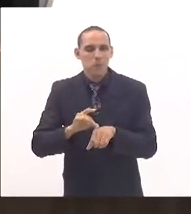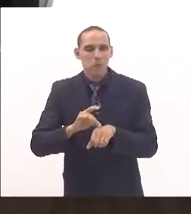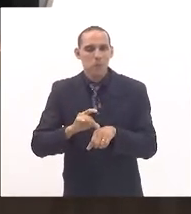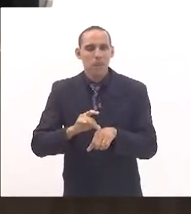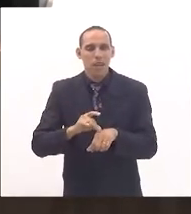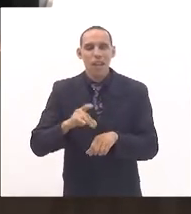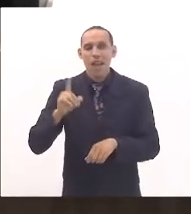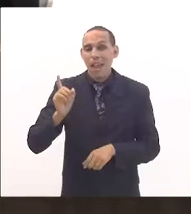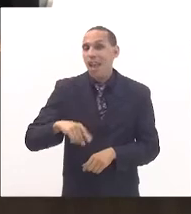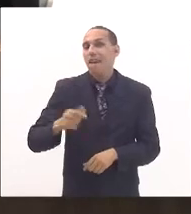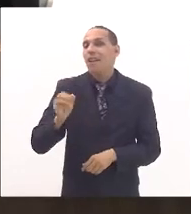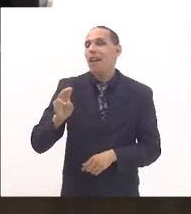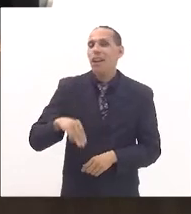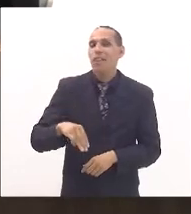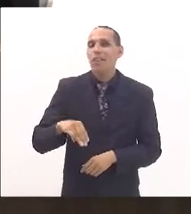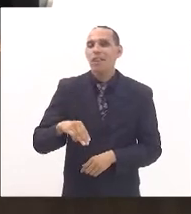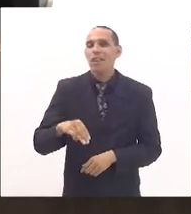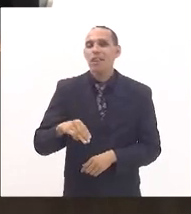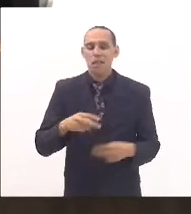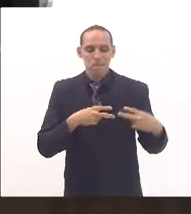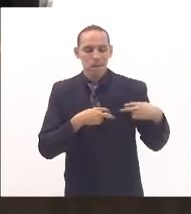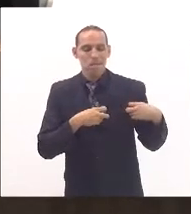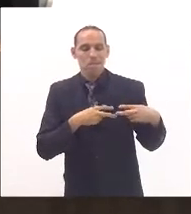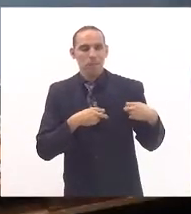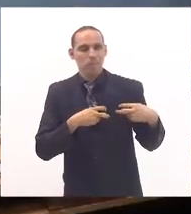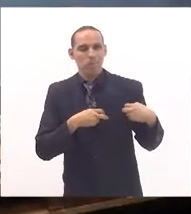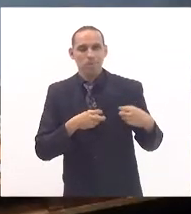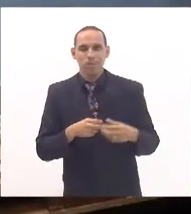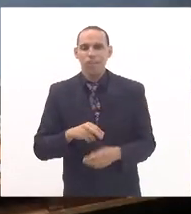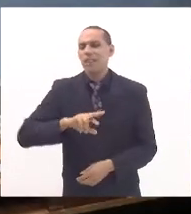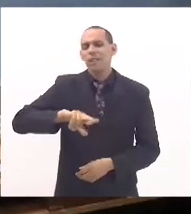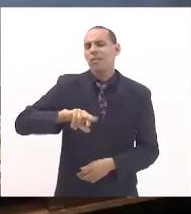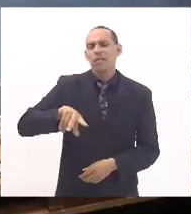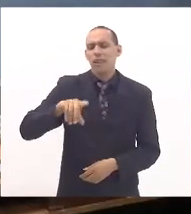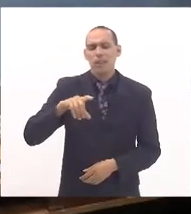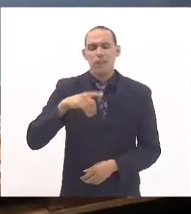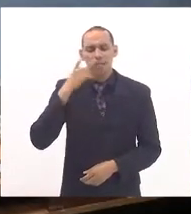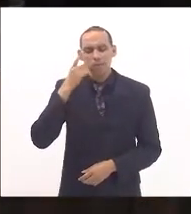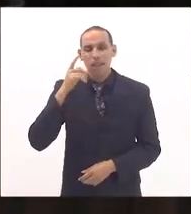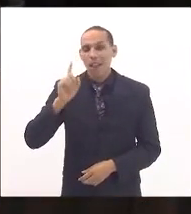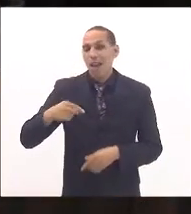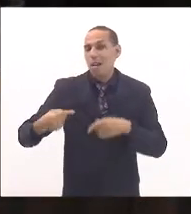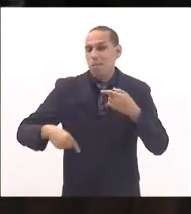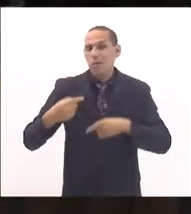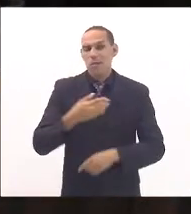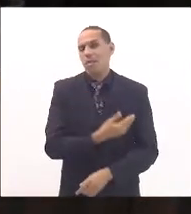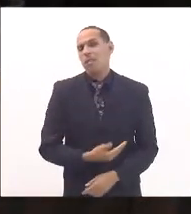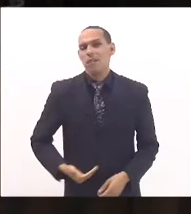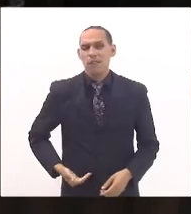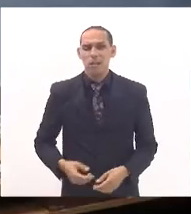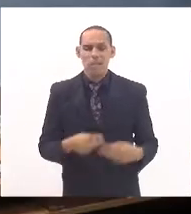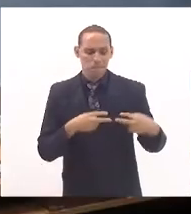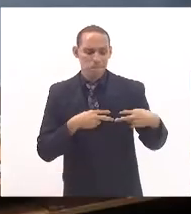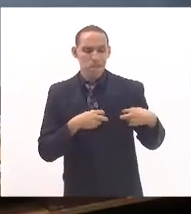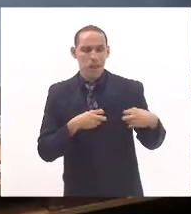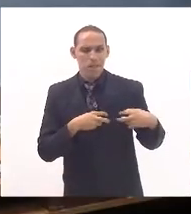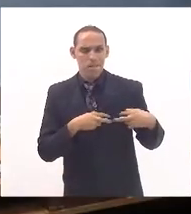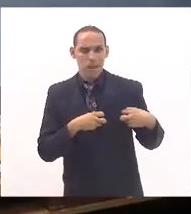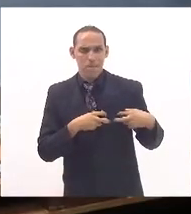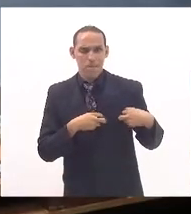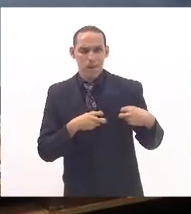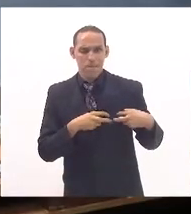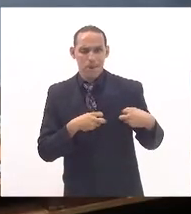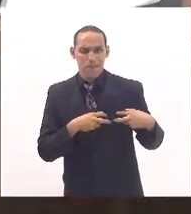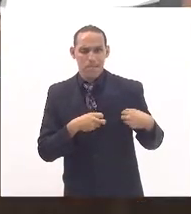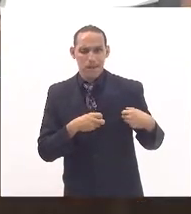poderosa chamada Petrobras. Não é não, deputado. É a política do governo. A Petrobras, para a Petrobras,